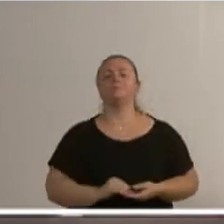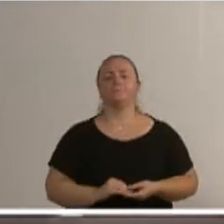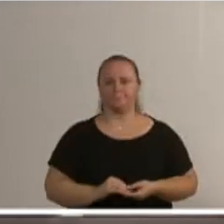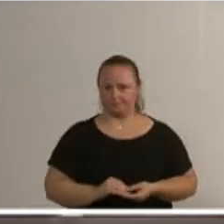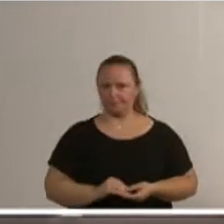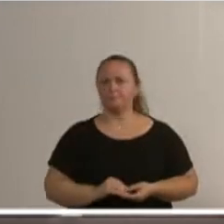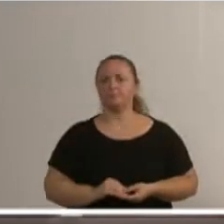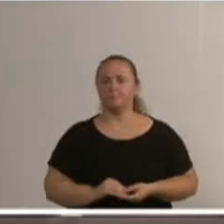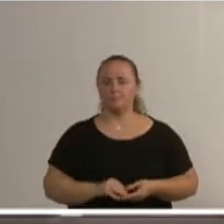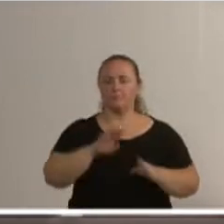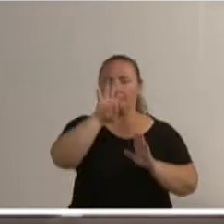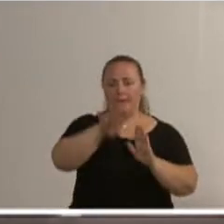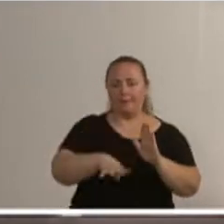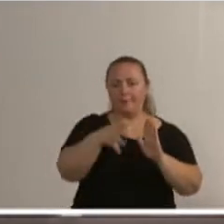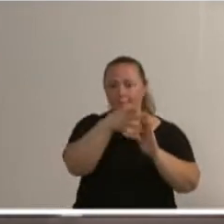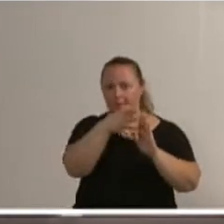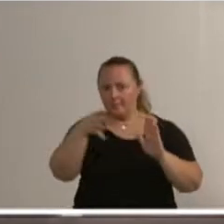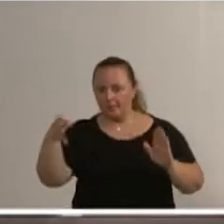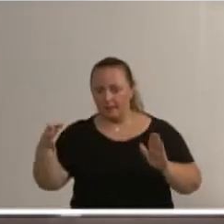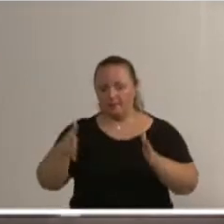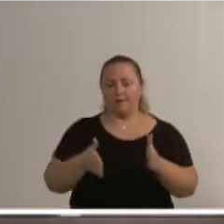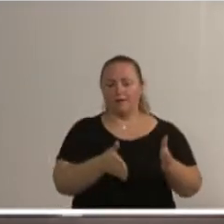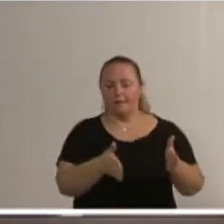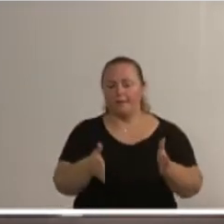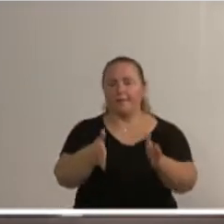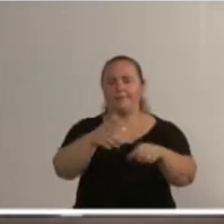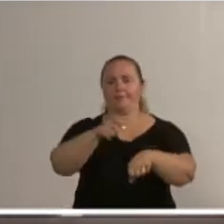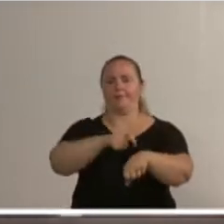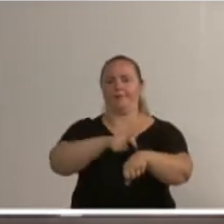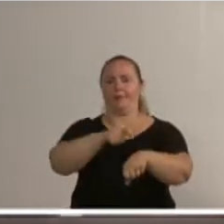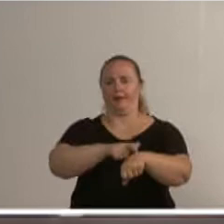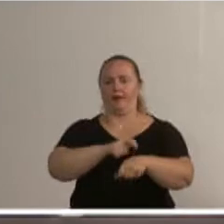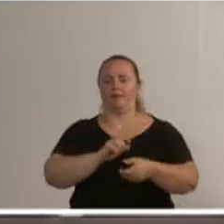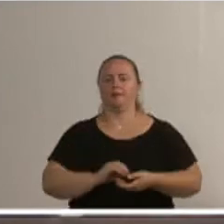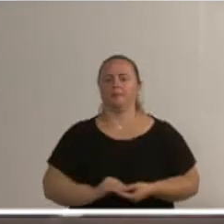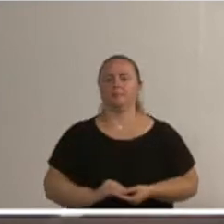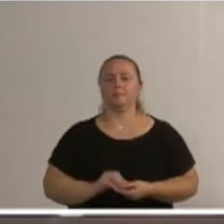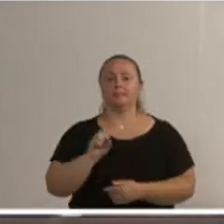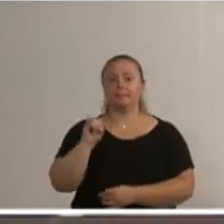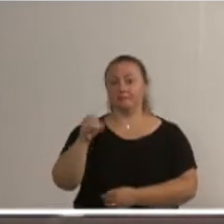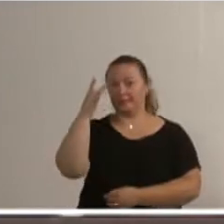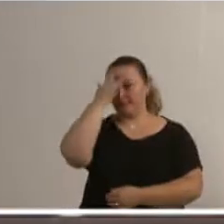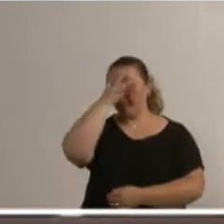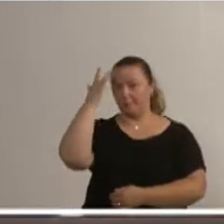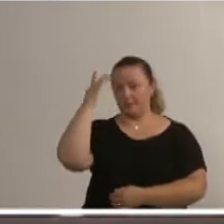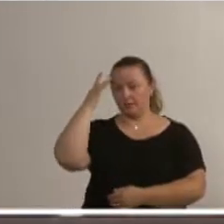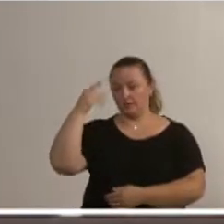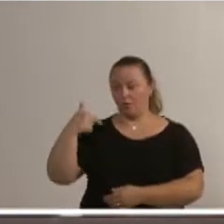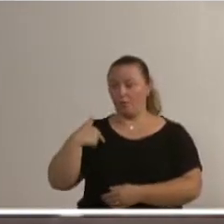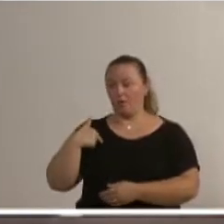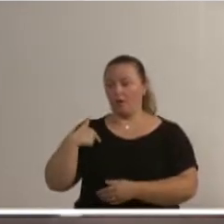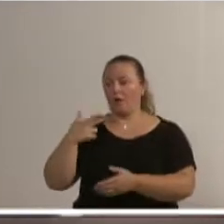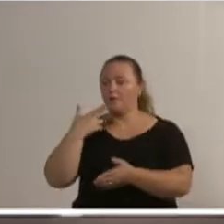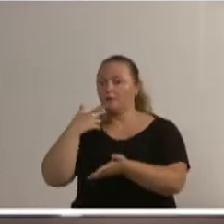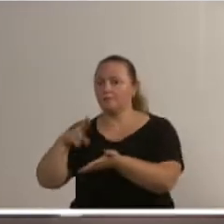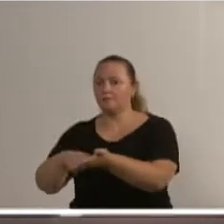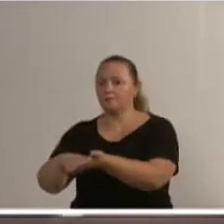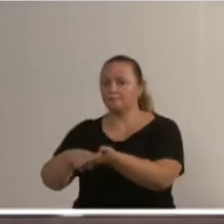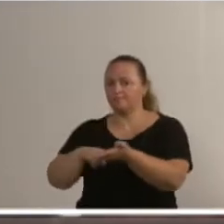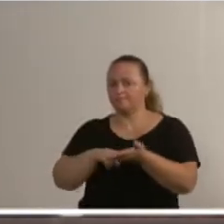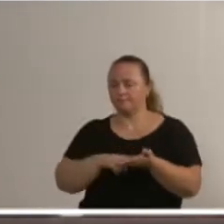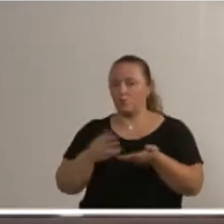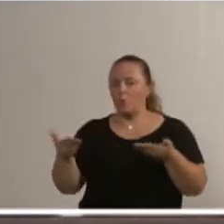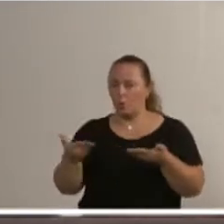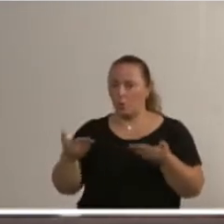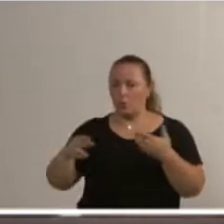de planilha, e a rota e horário. Se alguém, porventura, foi convocado para vir aqui hoje com o intuito de